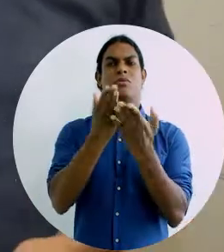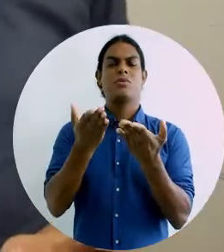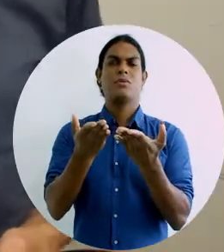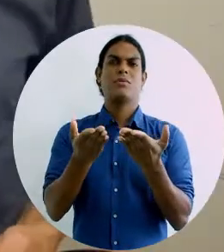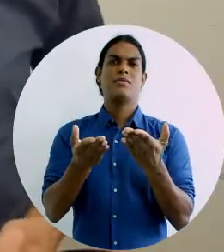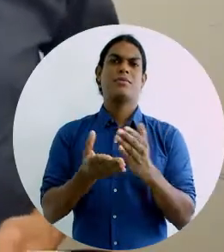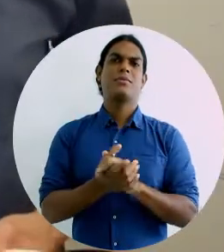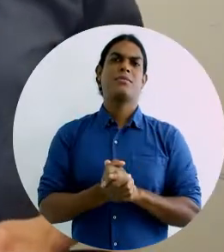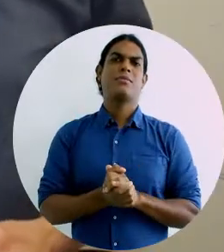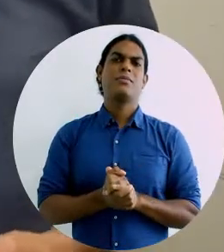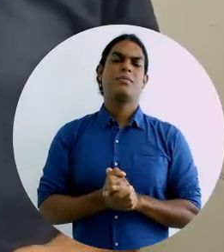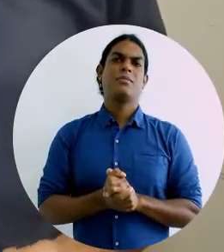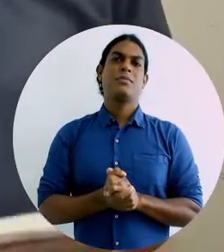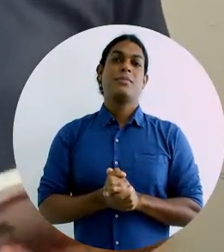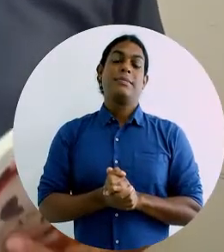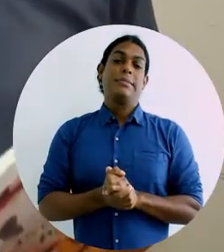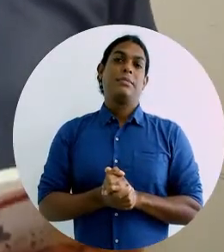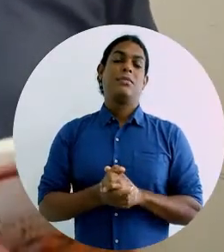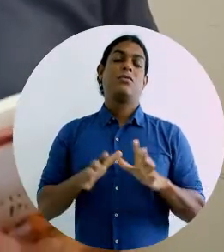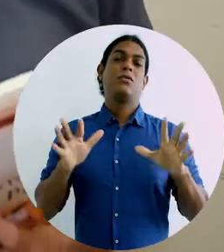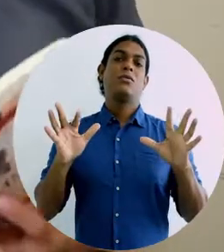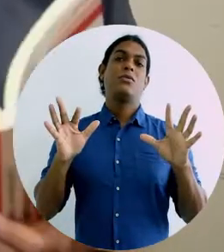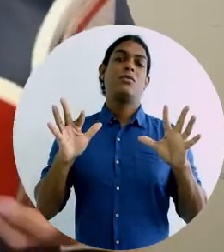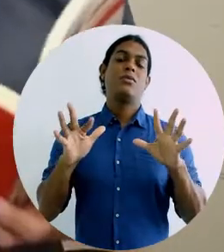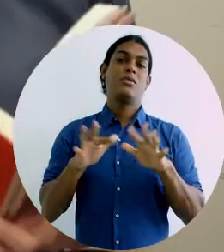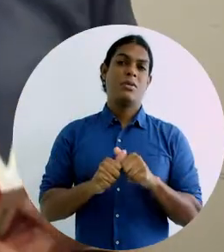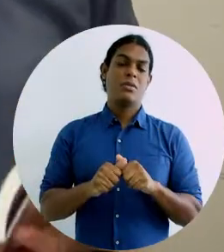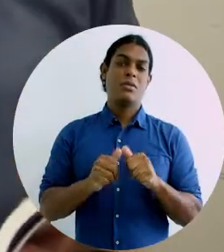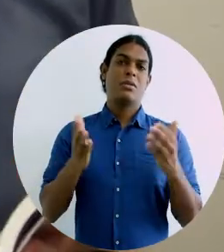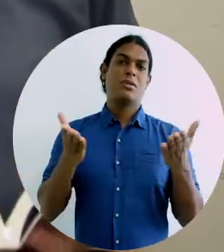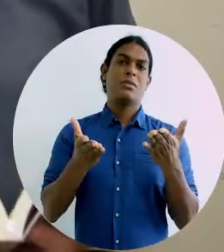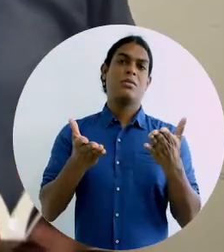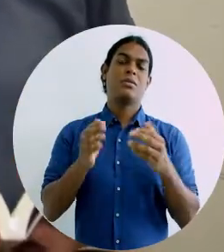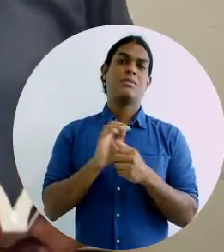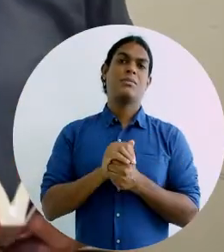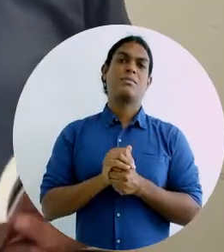Bom, vou finalizar a nossa aula de hoje